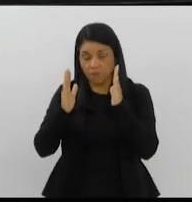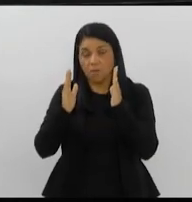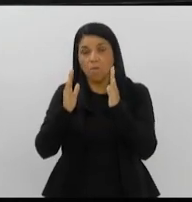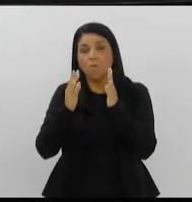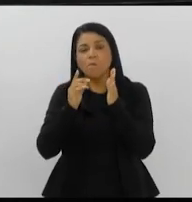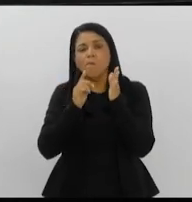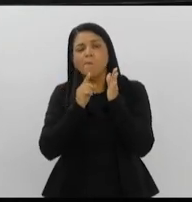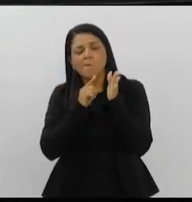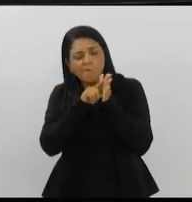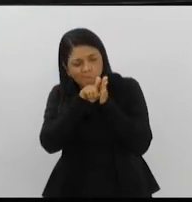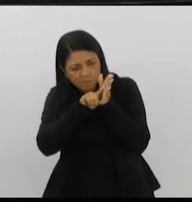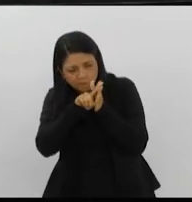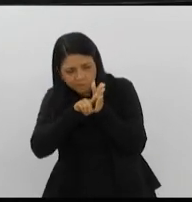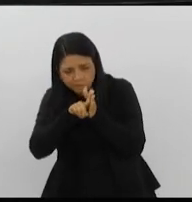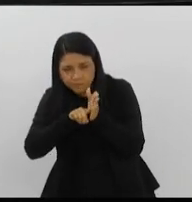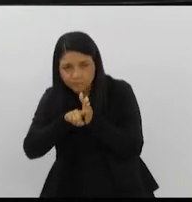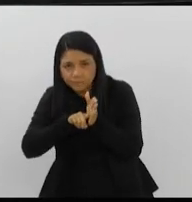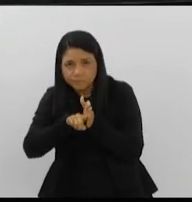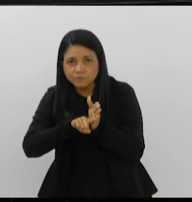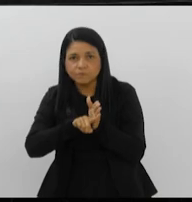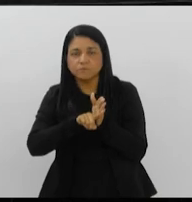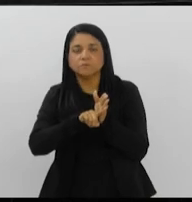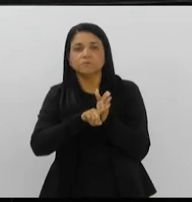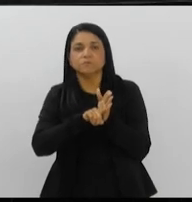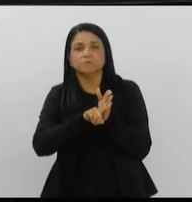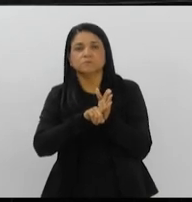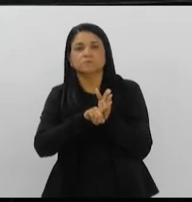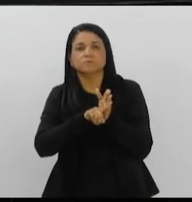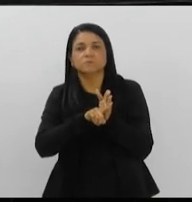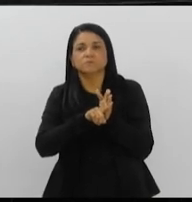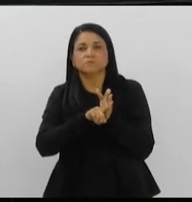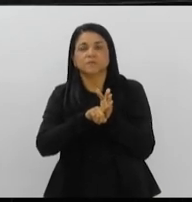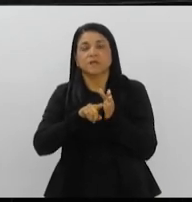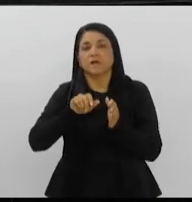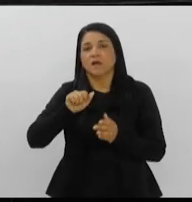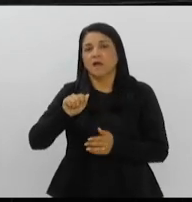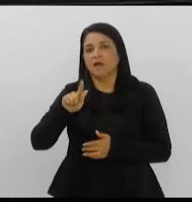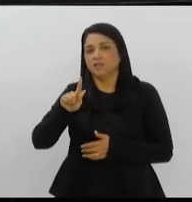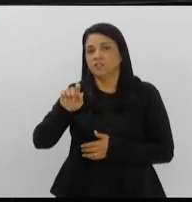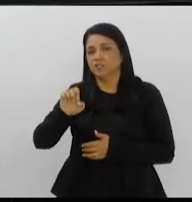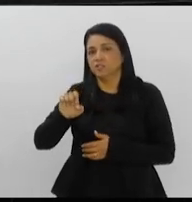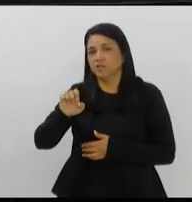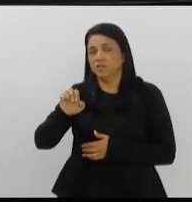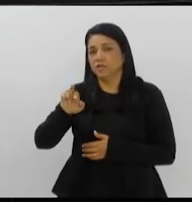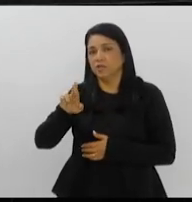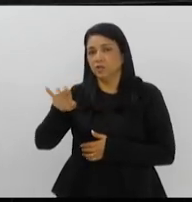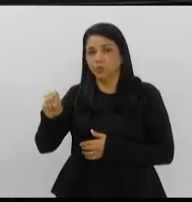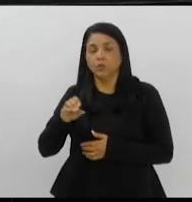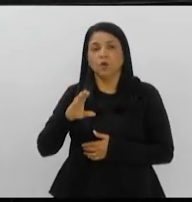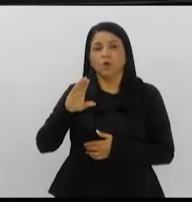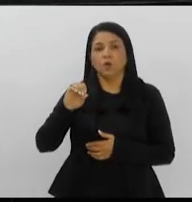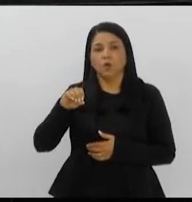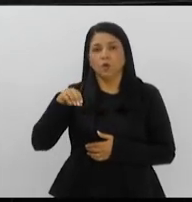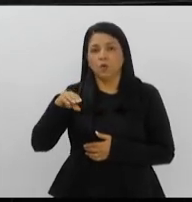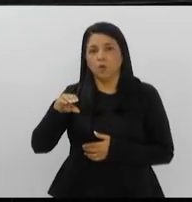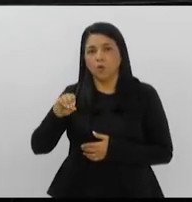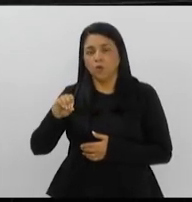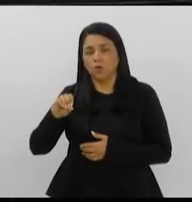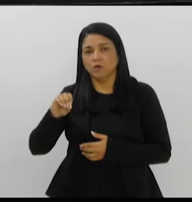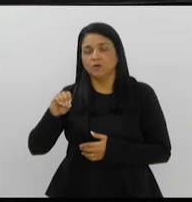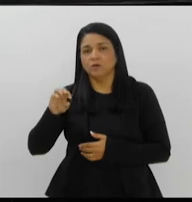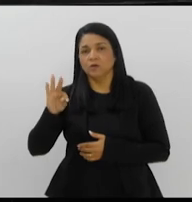consultando profundamente todo o acervo da AGRIO, da CODIM, da Secretaria